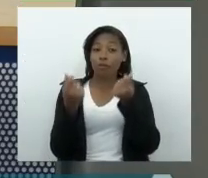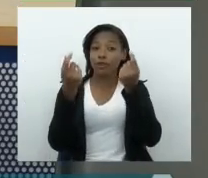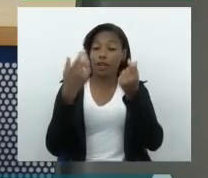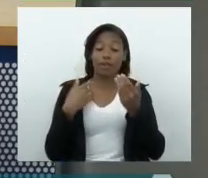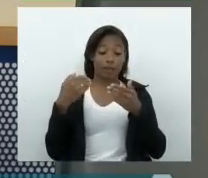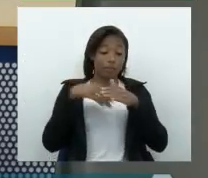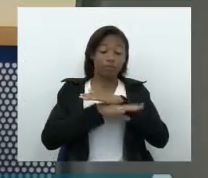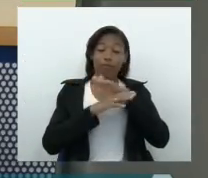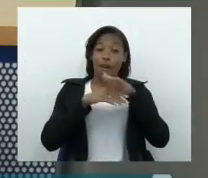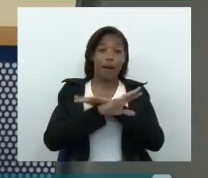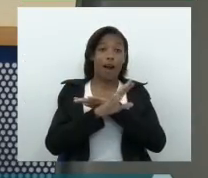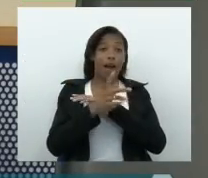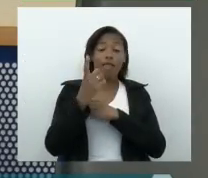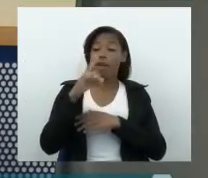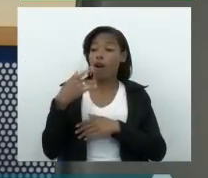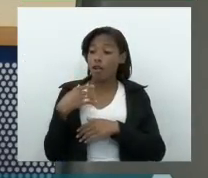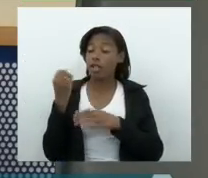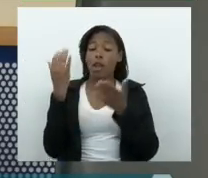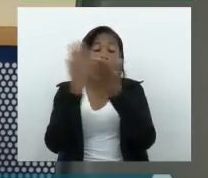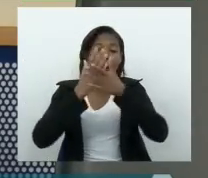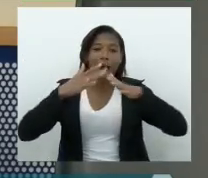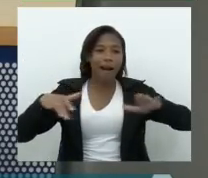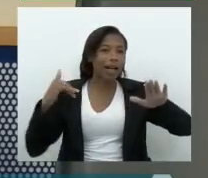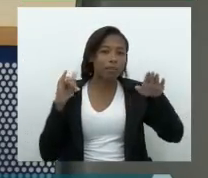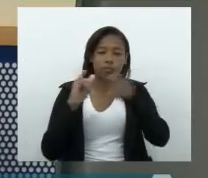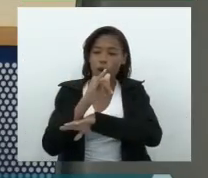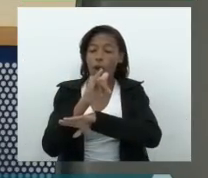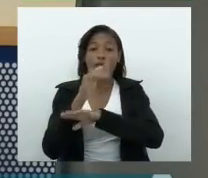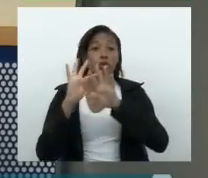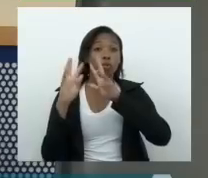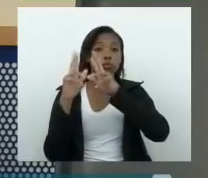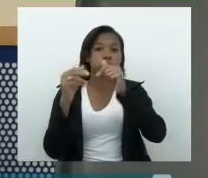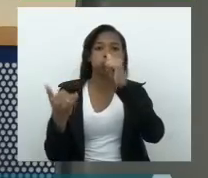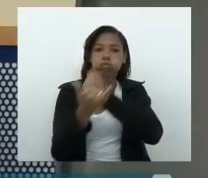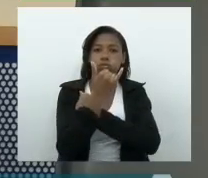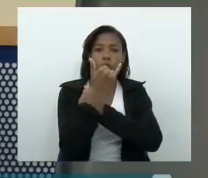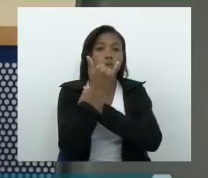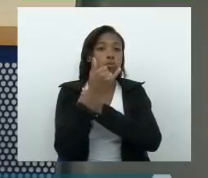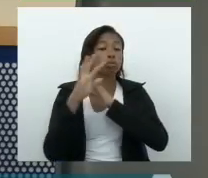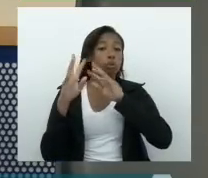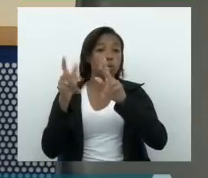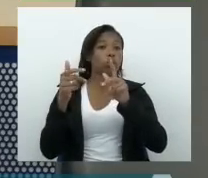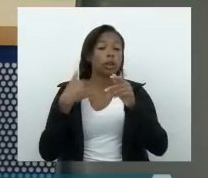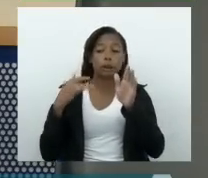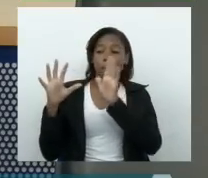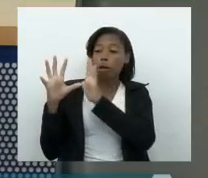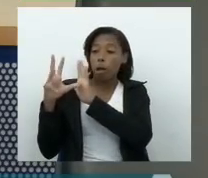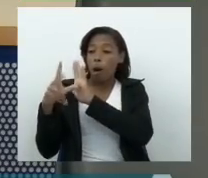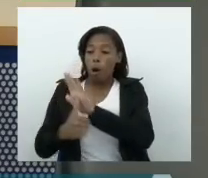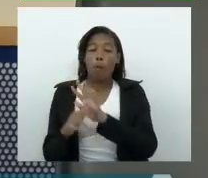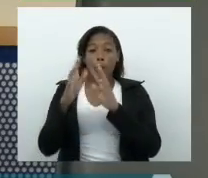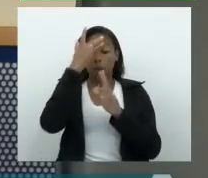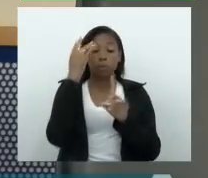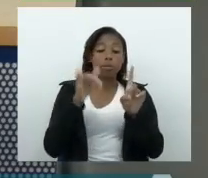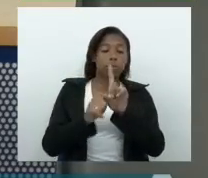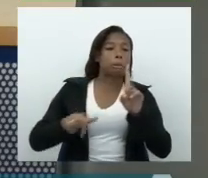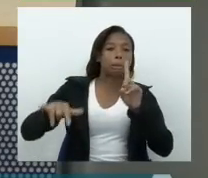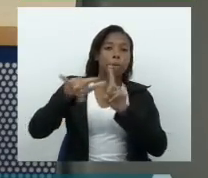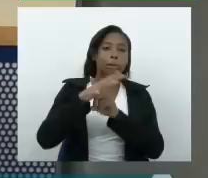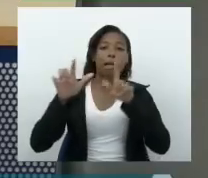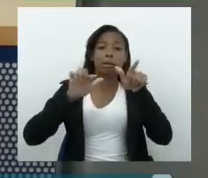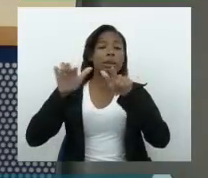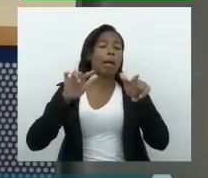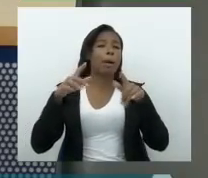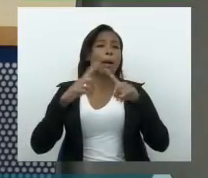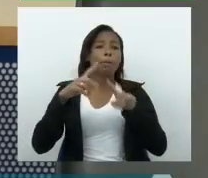satisfazer. Eu não, eu rompo definitivamente com qualquer coisa que eu suponha trair os interesses do povo e dos trabalhadores. Porque